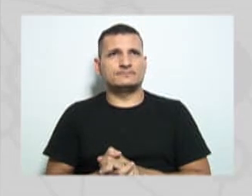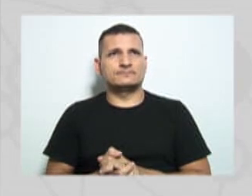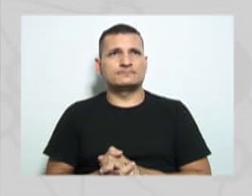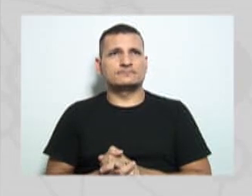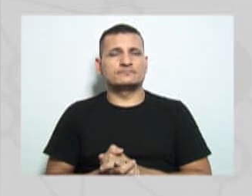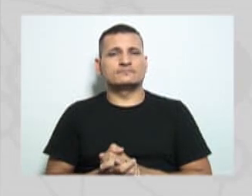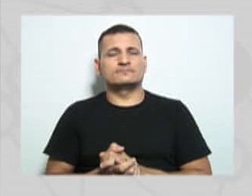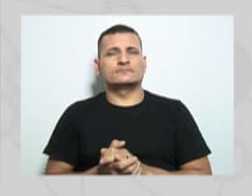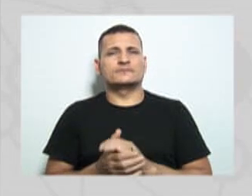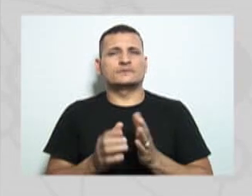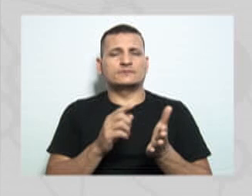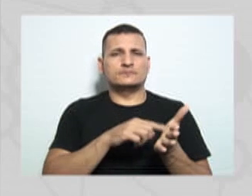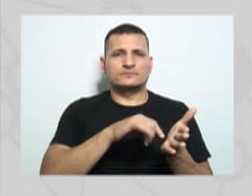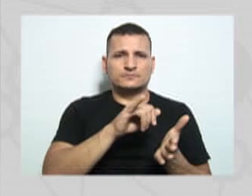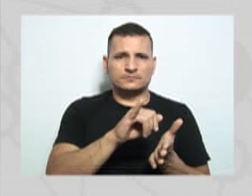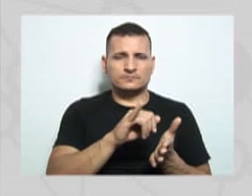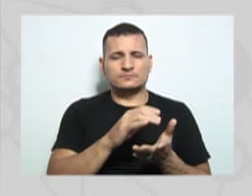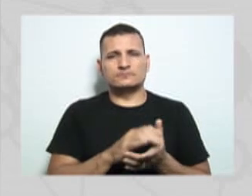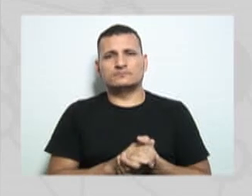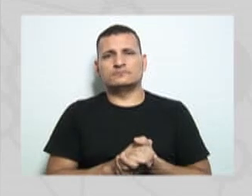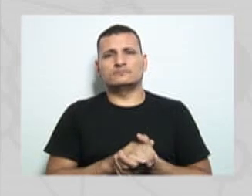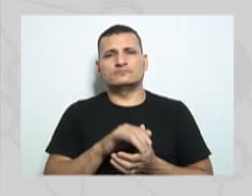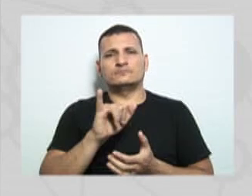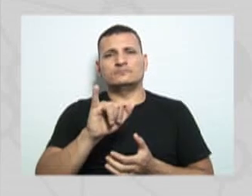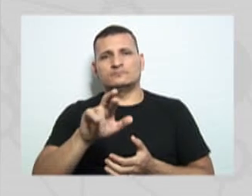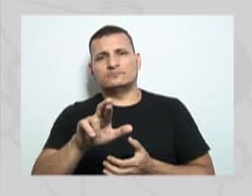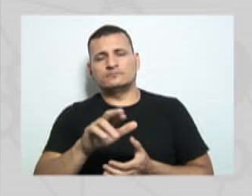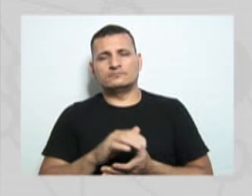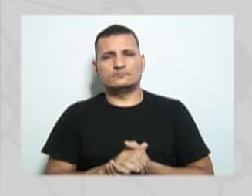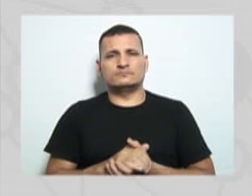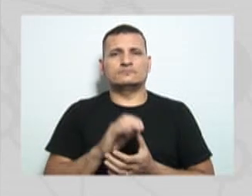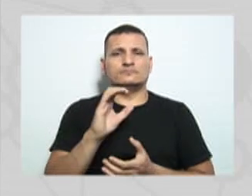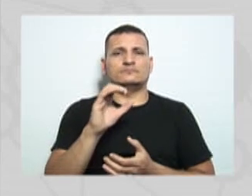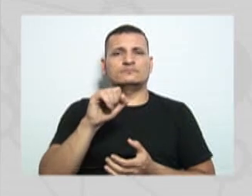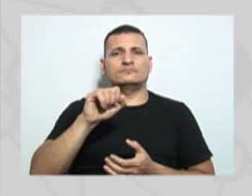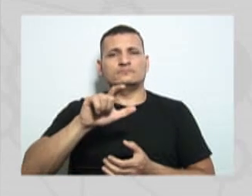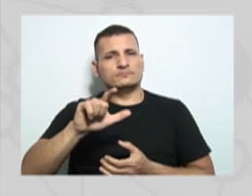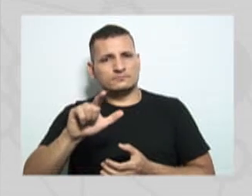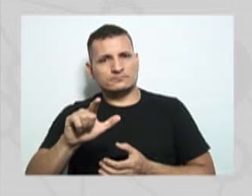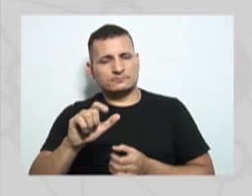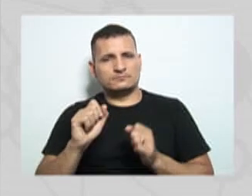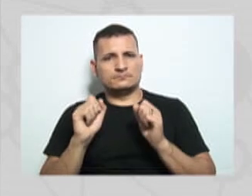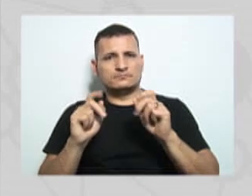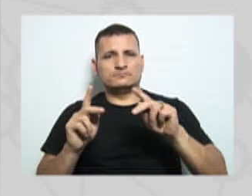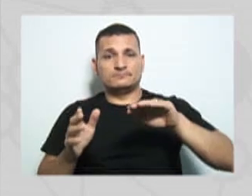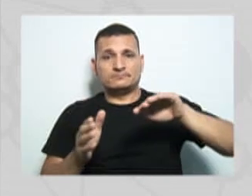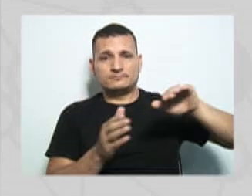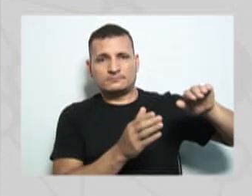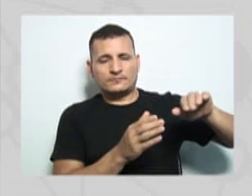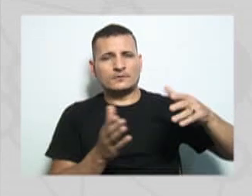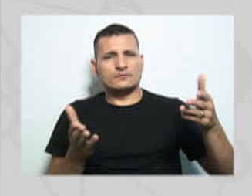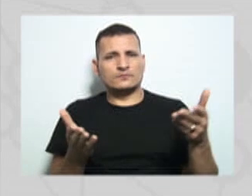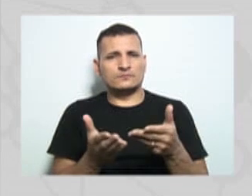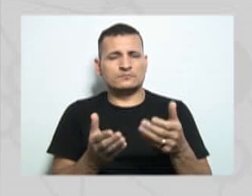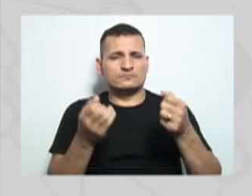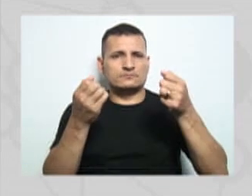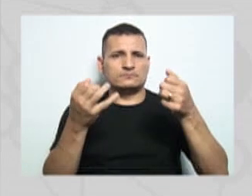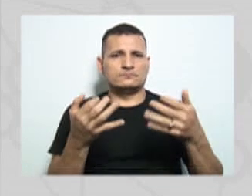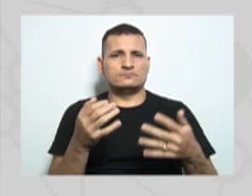de renda, falamos da contribuição social, agora vamos falar um pouco de PIS e